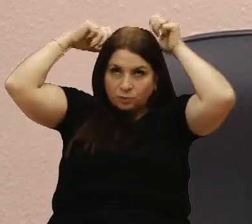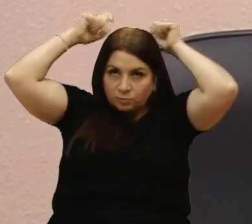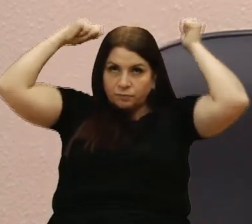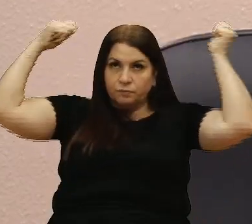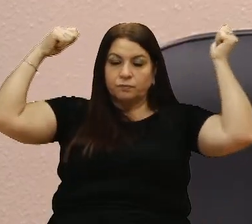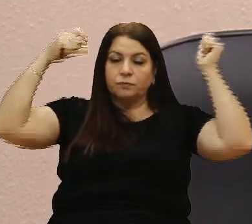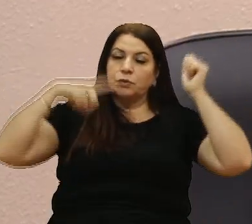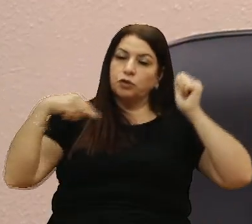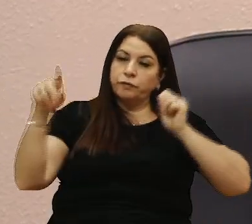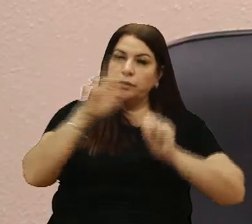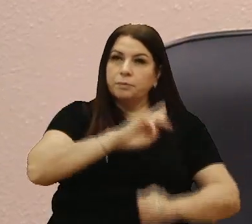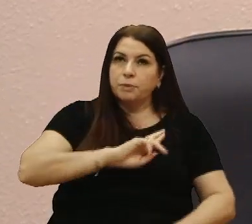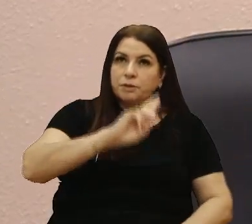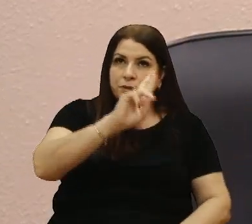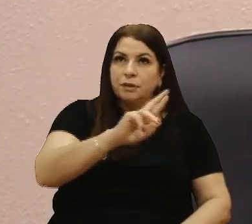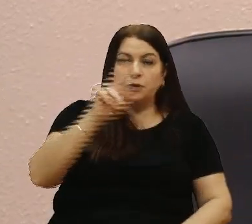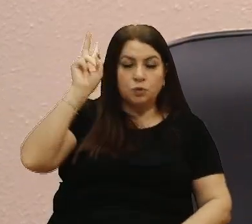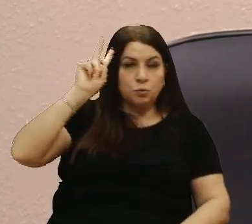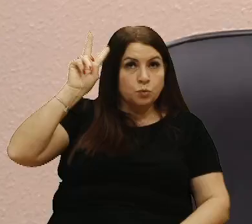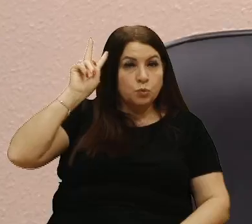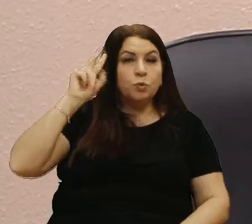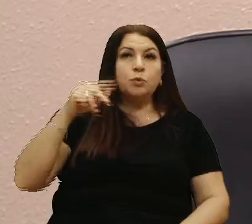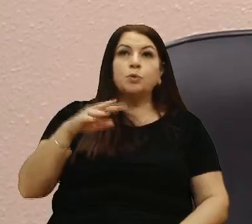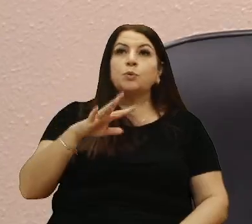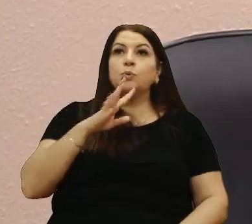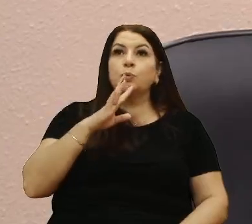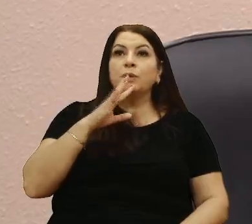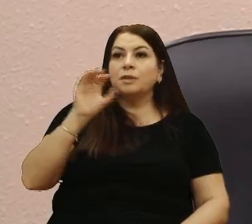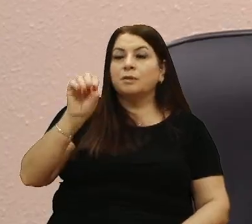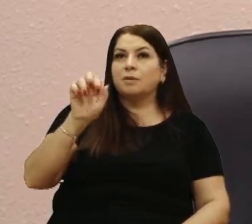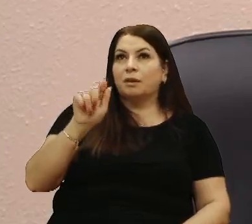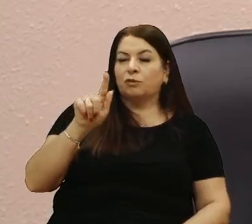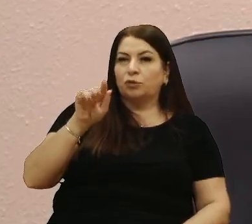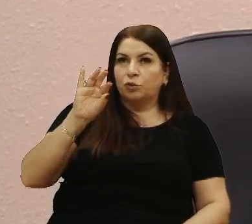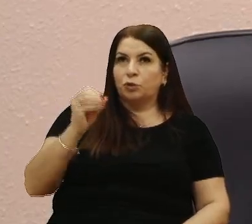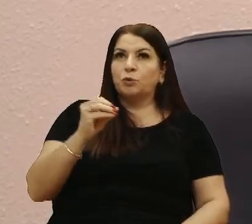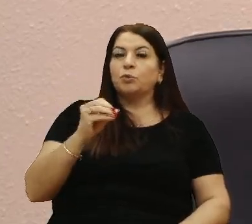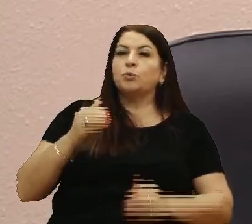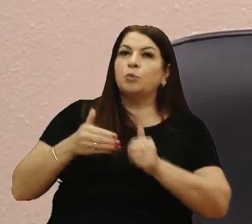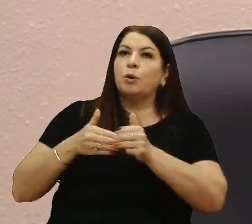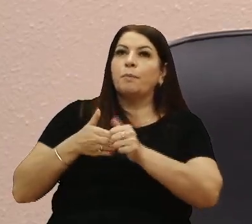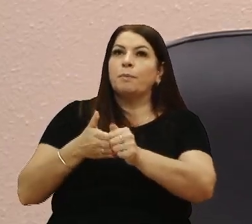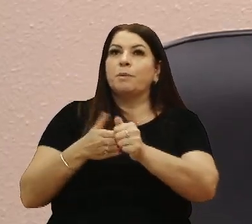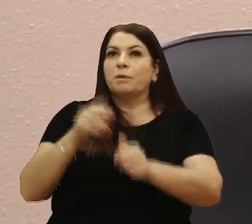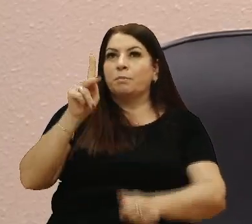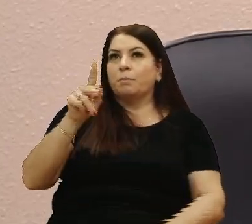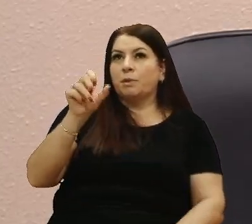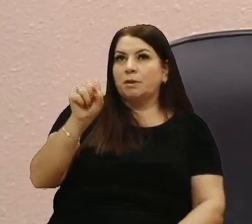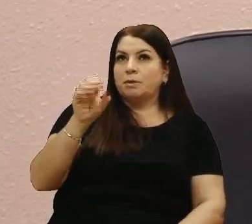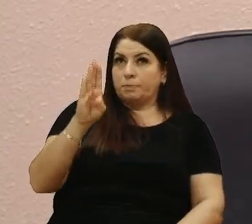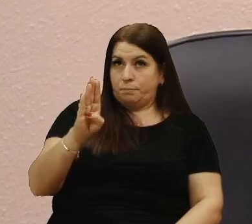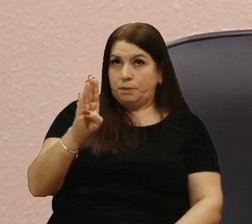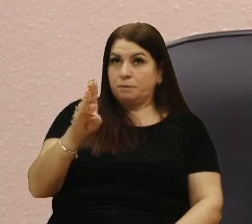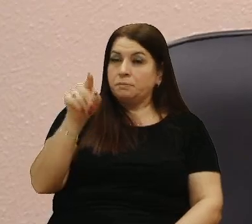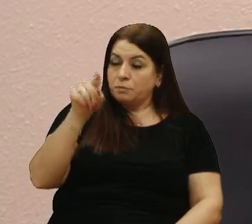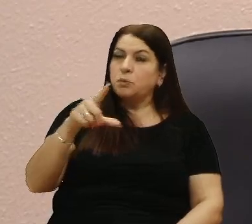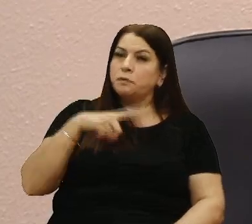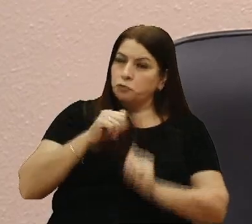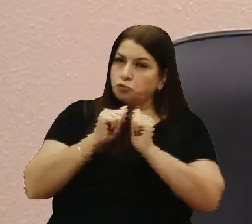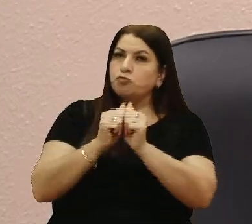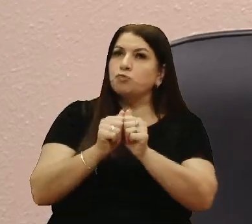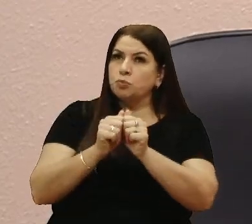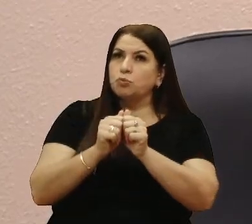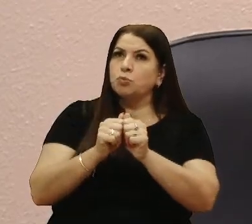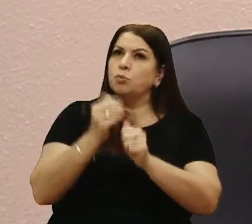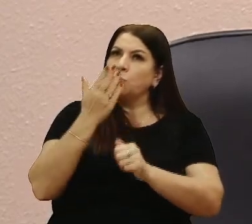tona, tivessem a representatividade histórica. E conheço o Serginho, né, companheiro do PSB, onde estive junto com ele